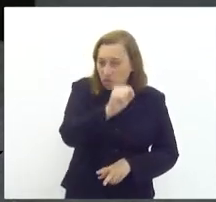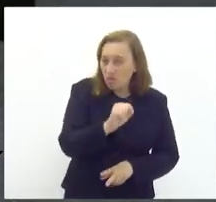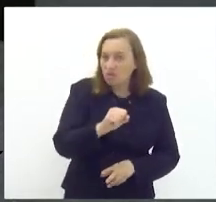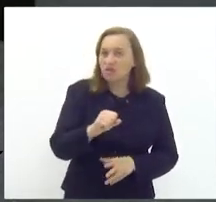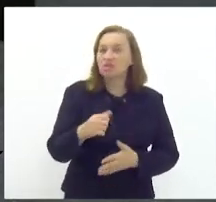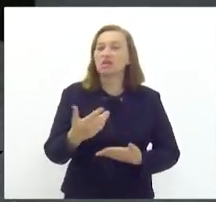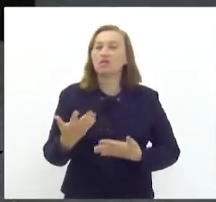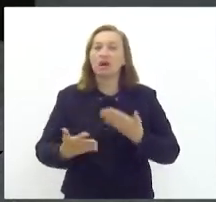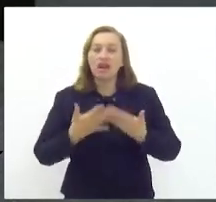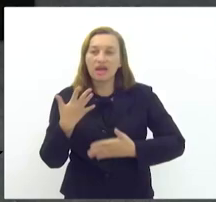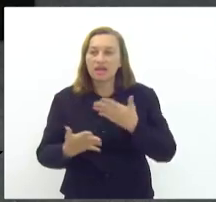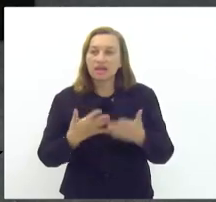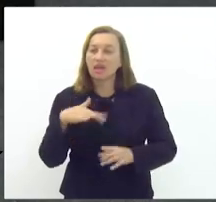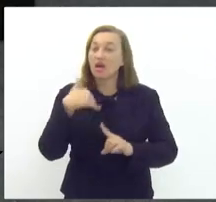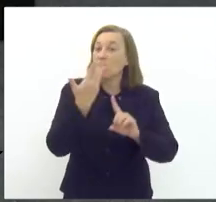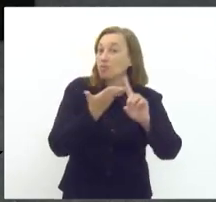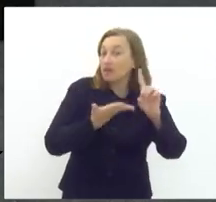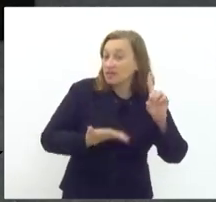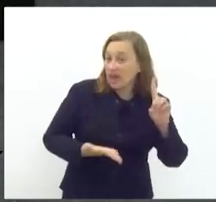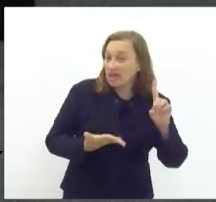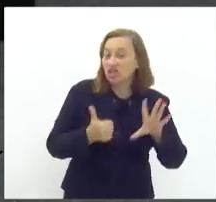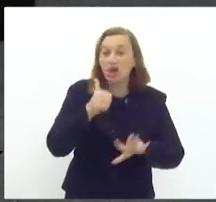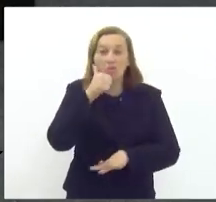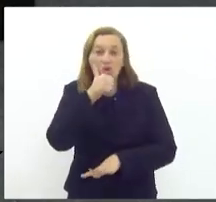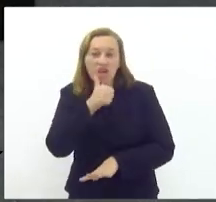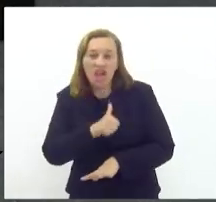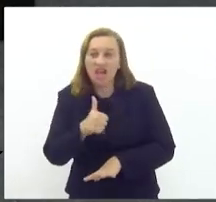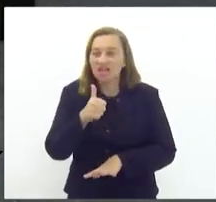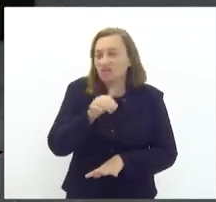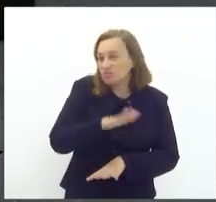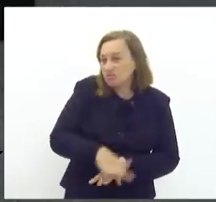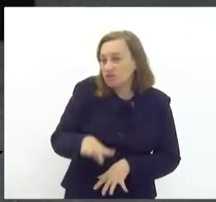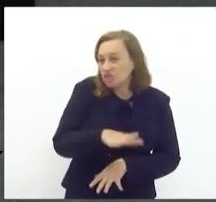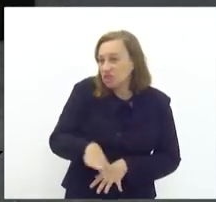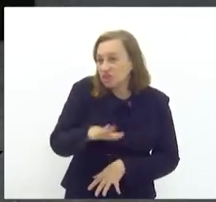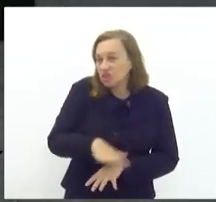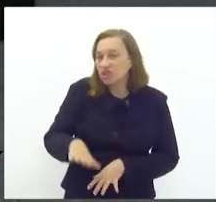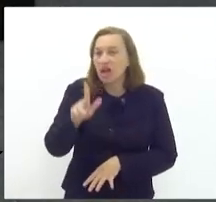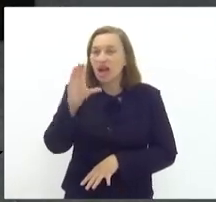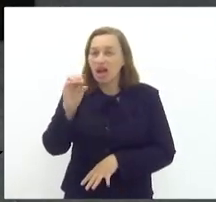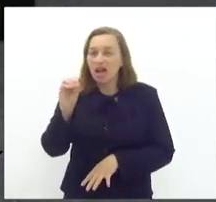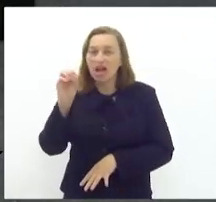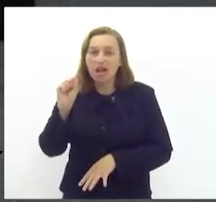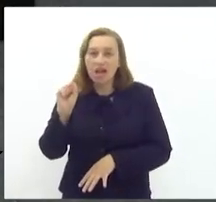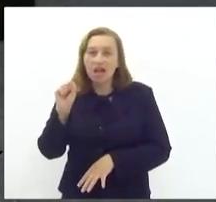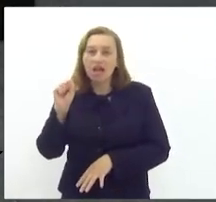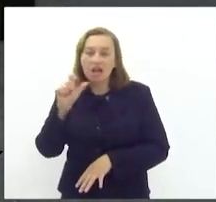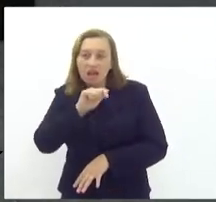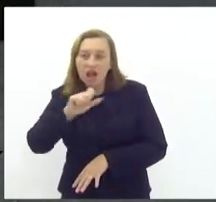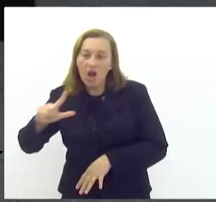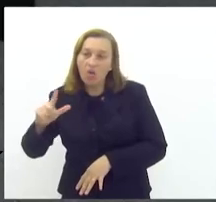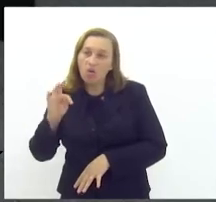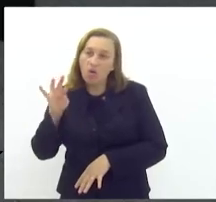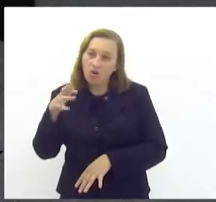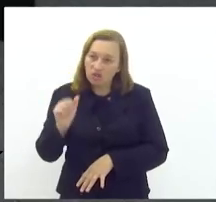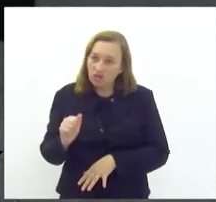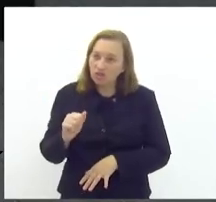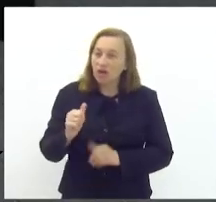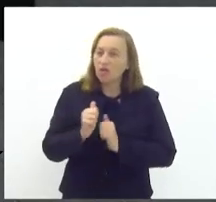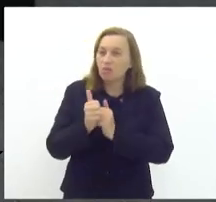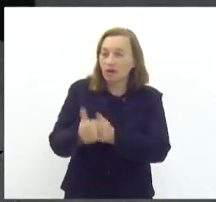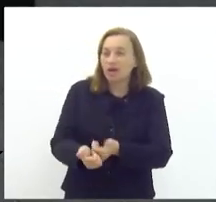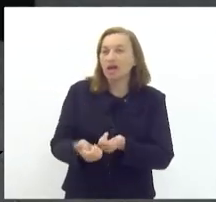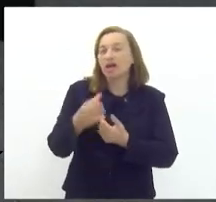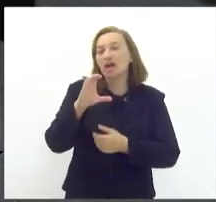ternura a homenagem a mulheres meninos homenagem ao Costa e acompanhada da orquestra